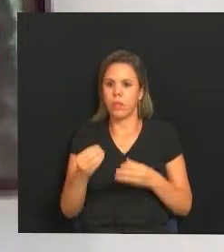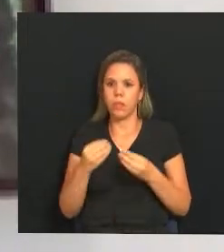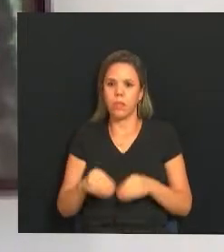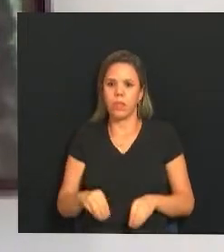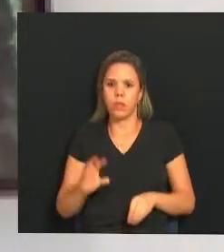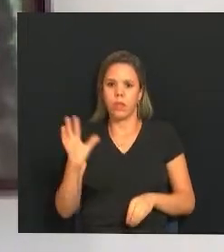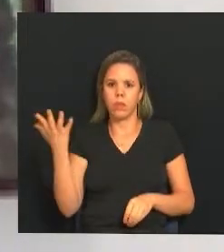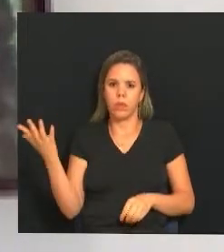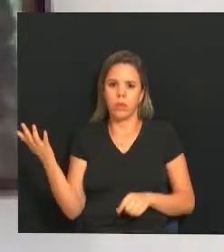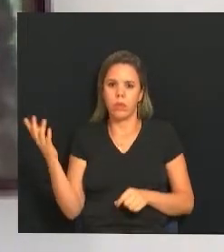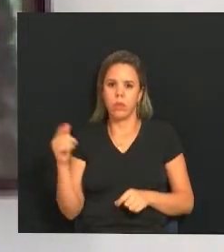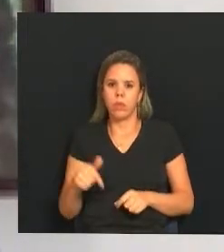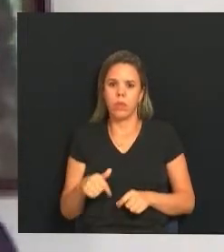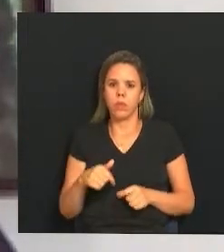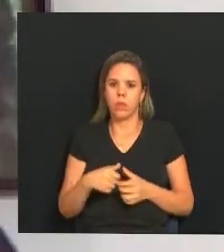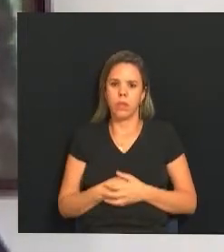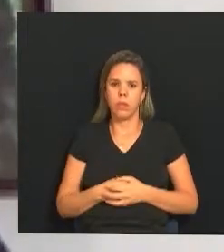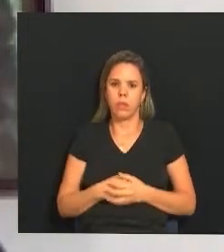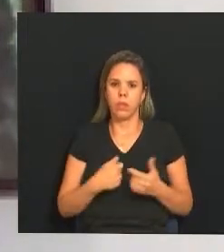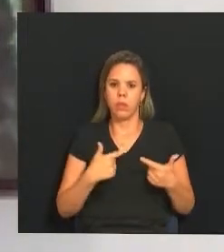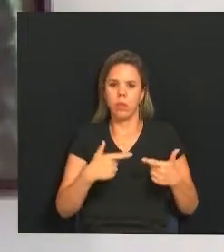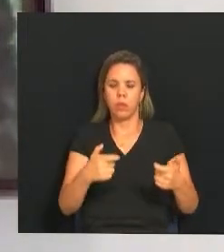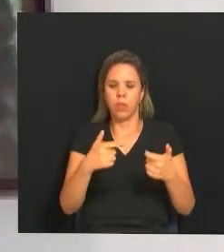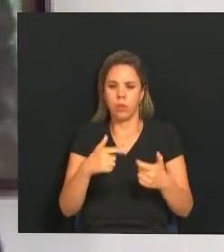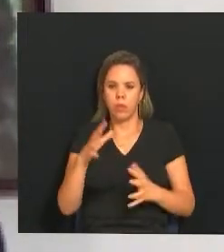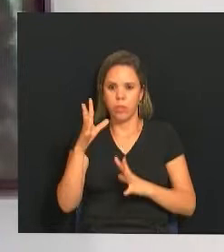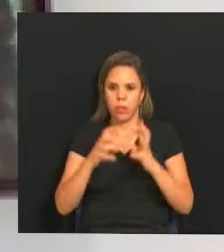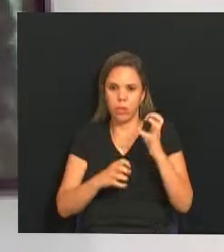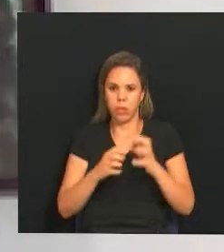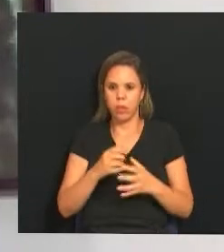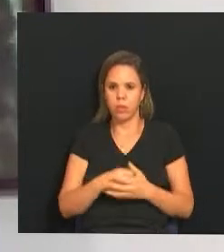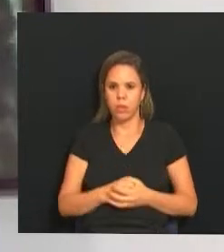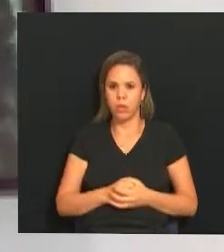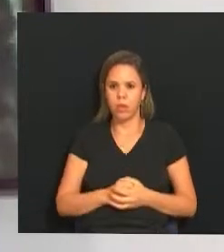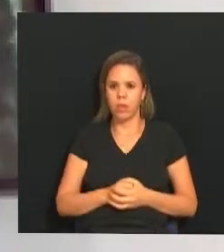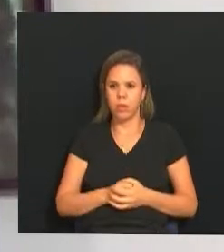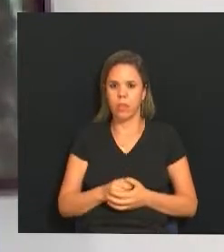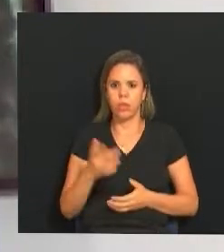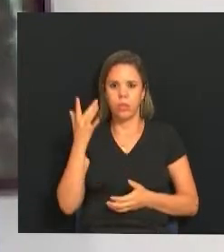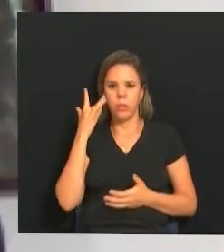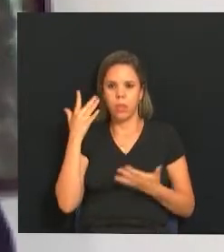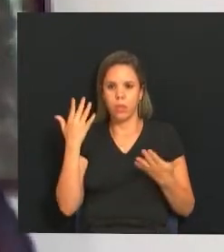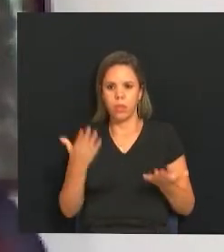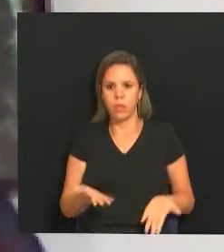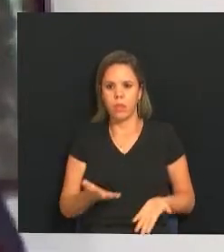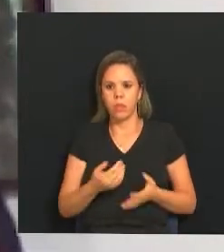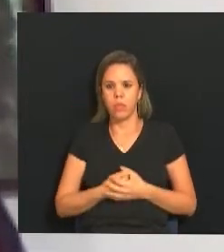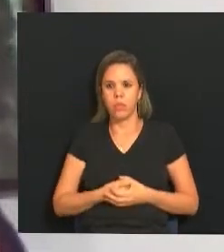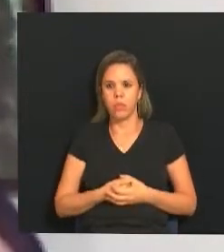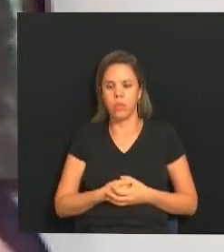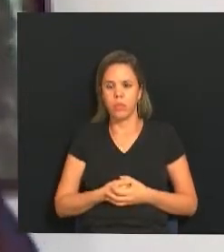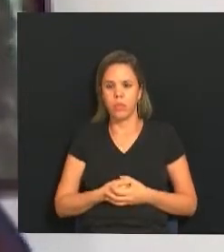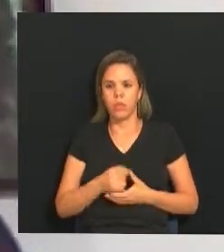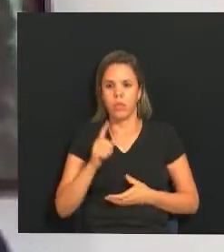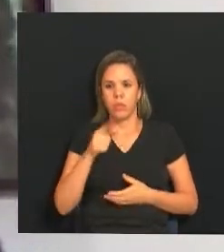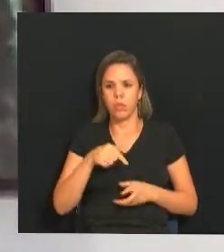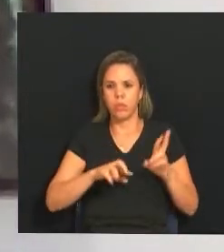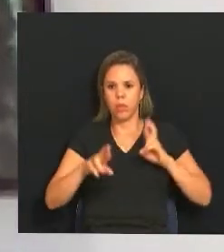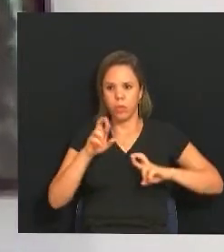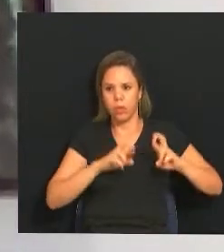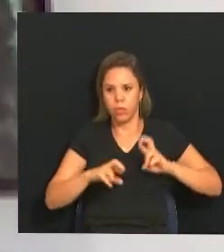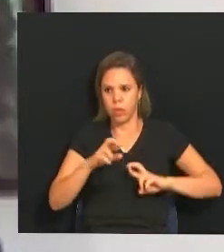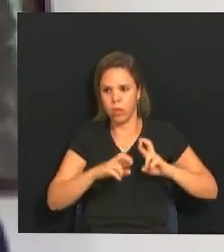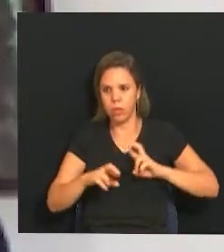que acontecem numa guerra, num conflito armado, né? Então, eu acho que essa é a